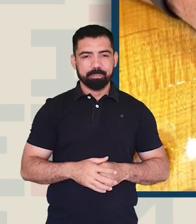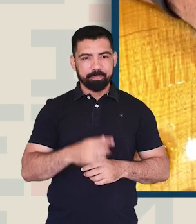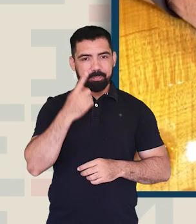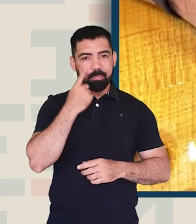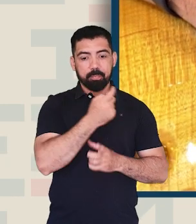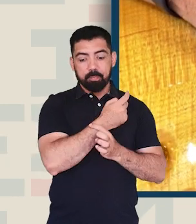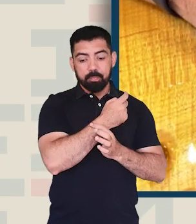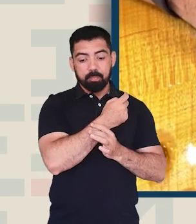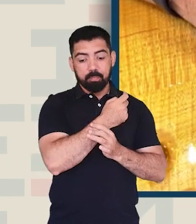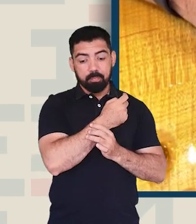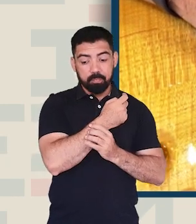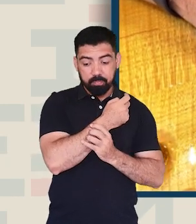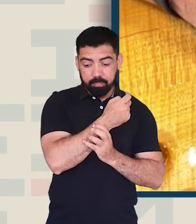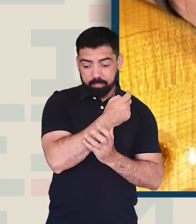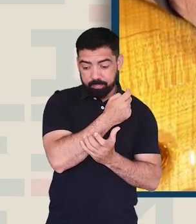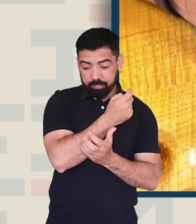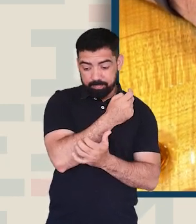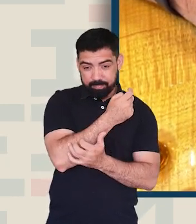aqui.